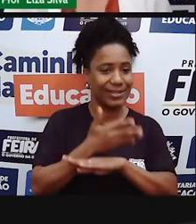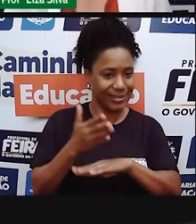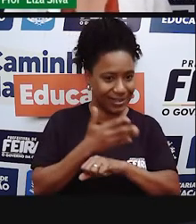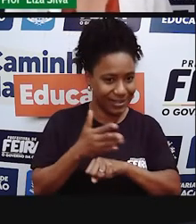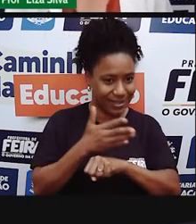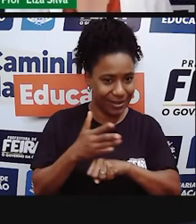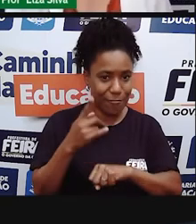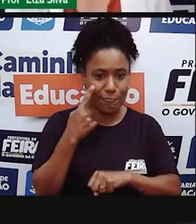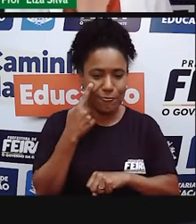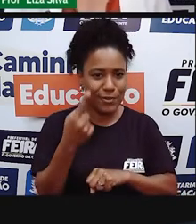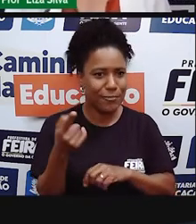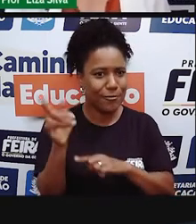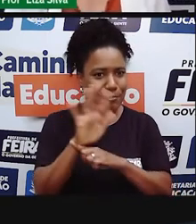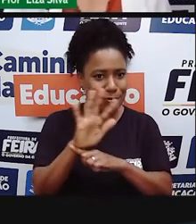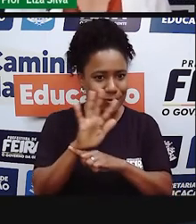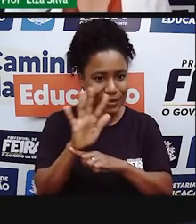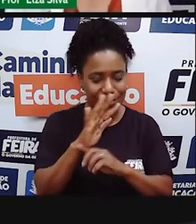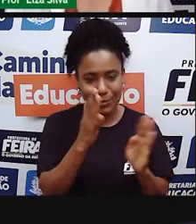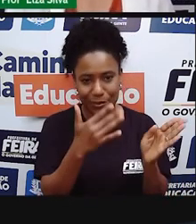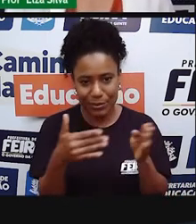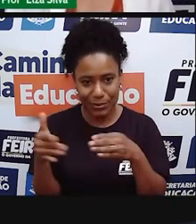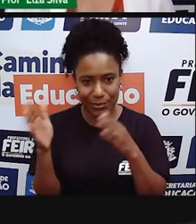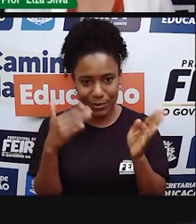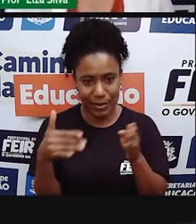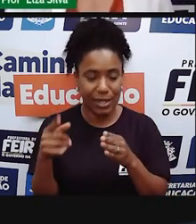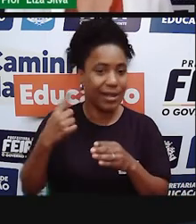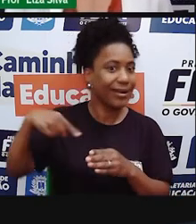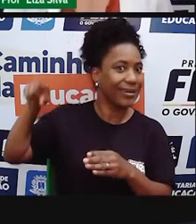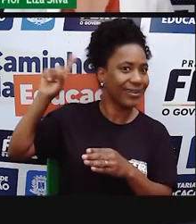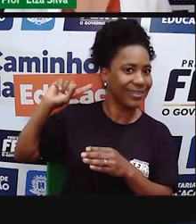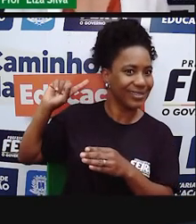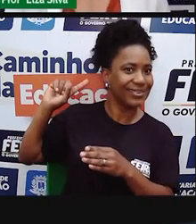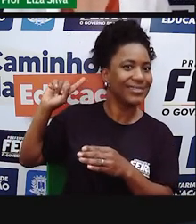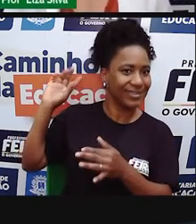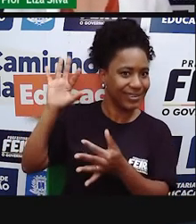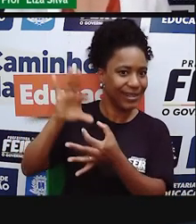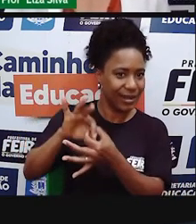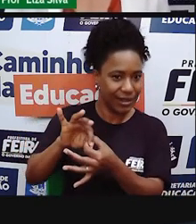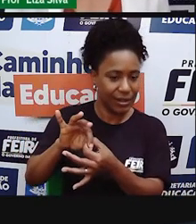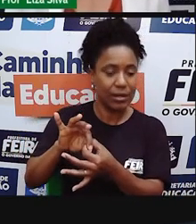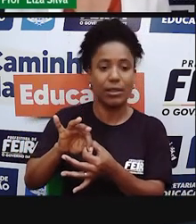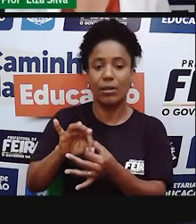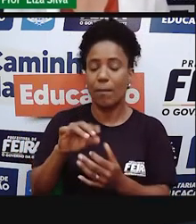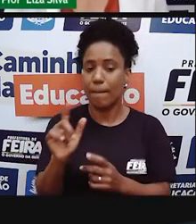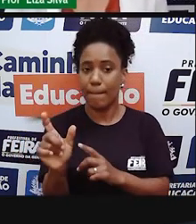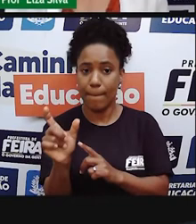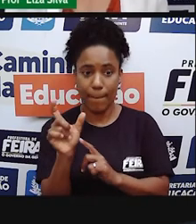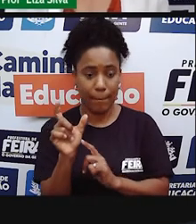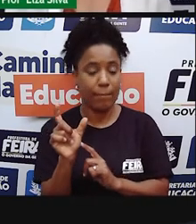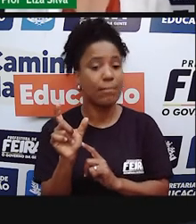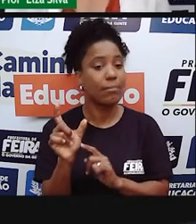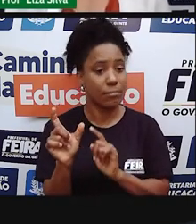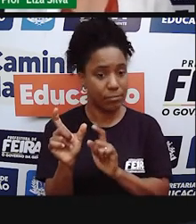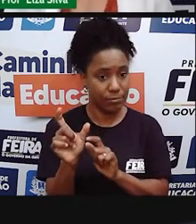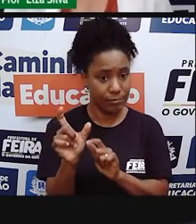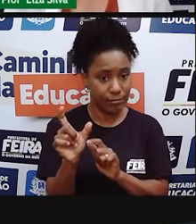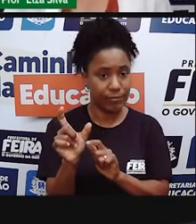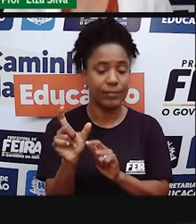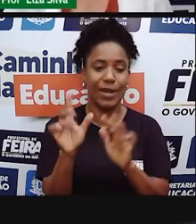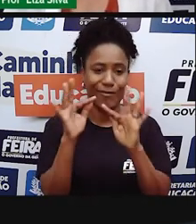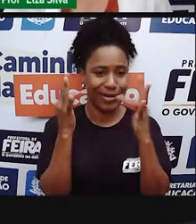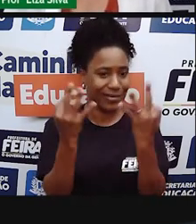nós assistimos e da nossa aula anterior, palavras que fazem parte do vocabulário